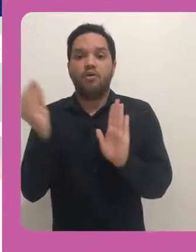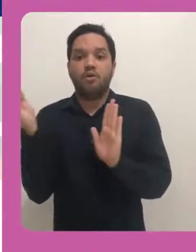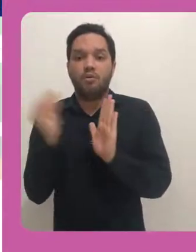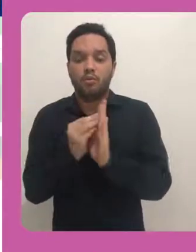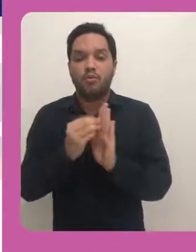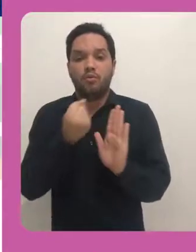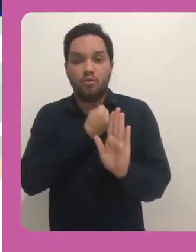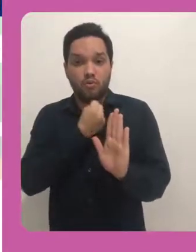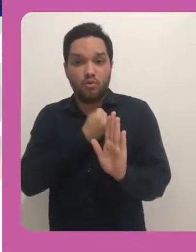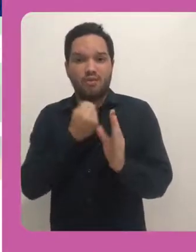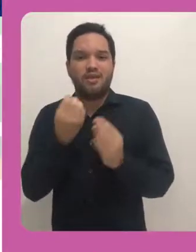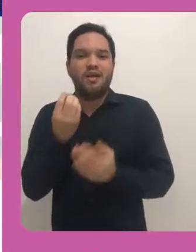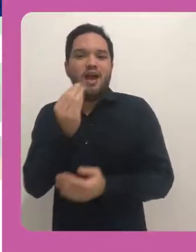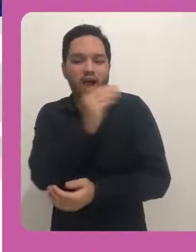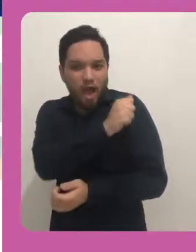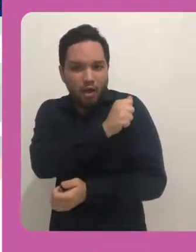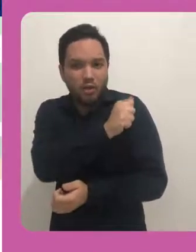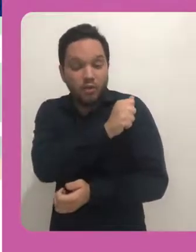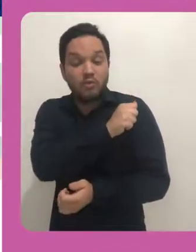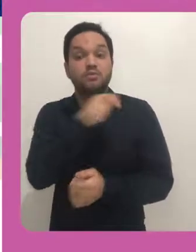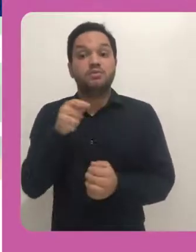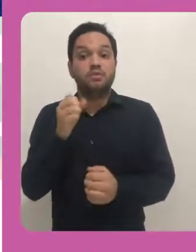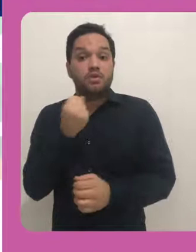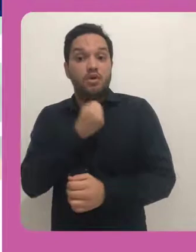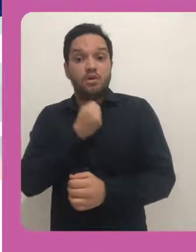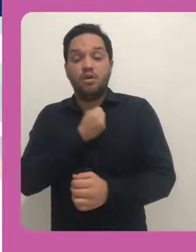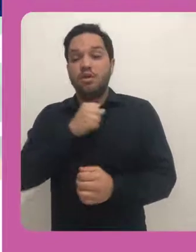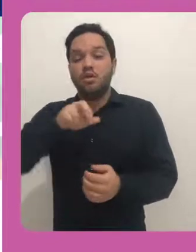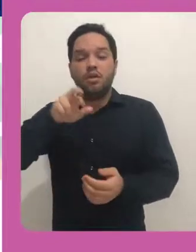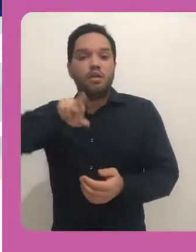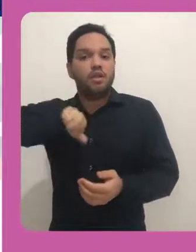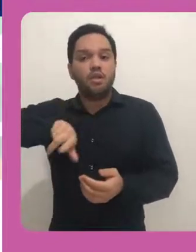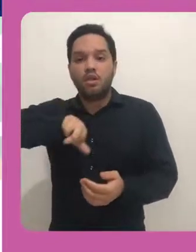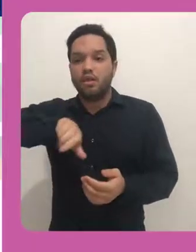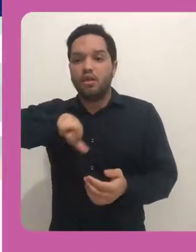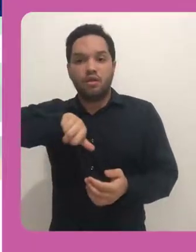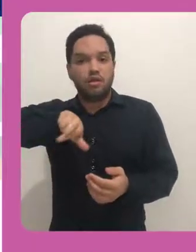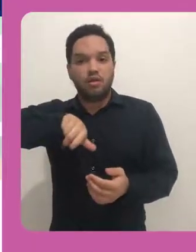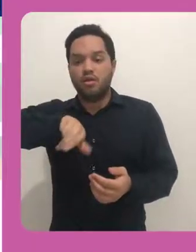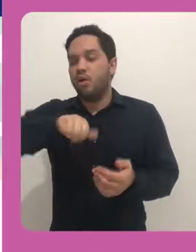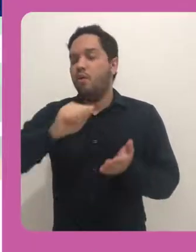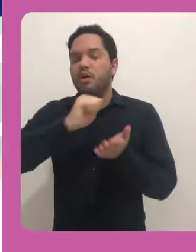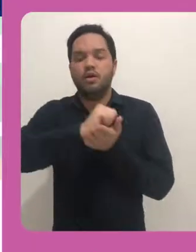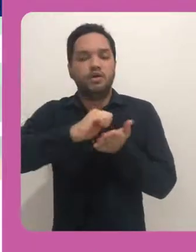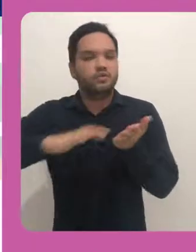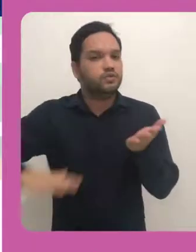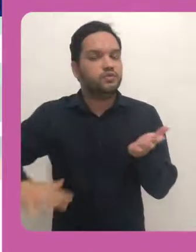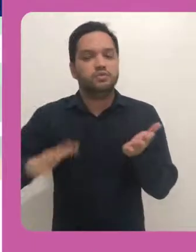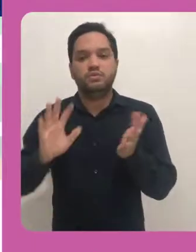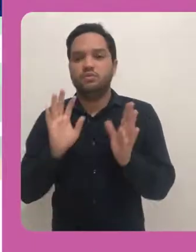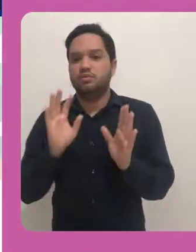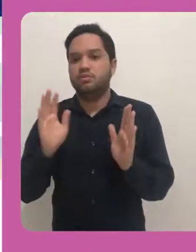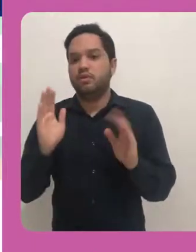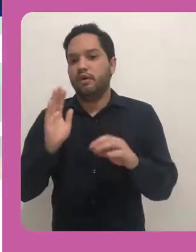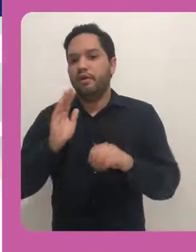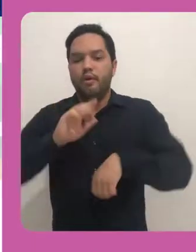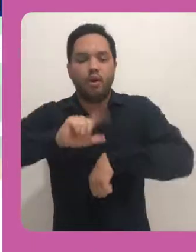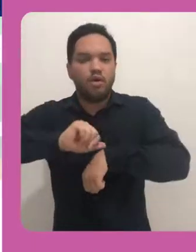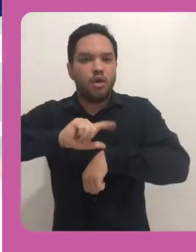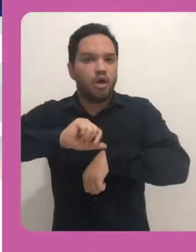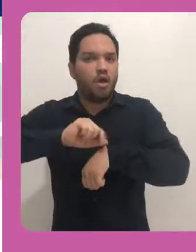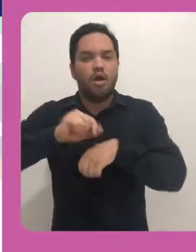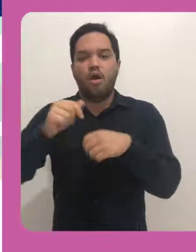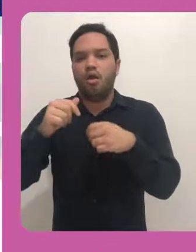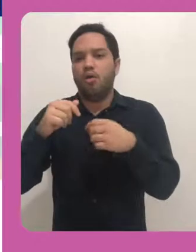atribuir uma nota, dar uma nota para o aluno em que essa nota não está associada a uma atividade realizada num